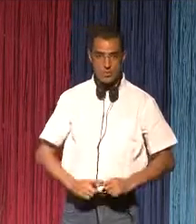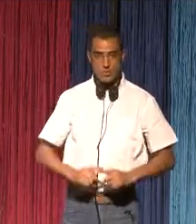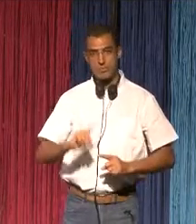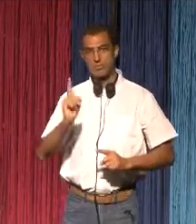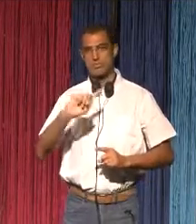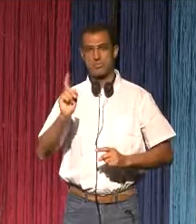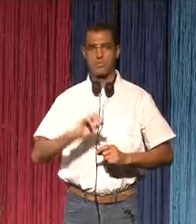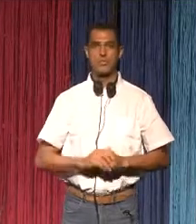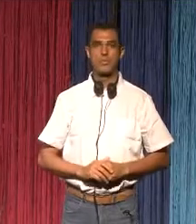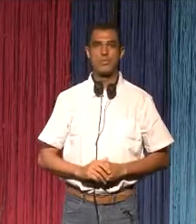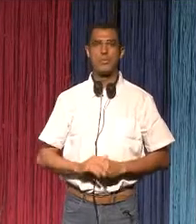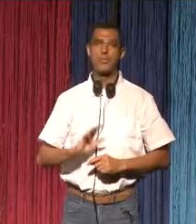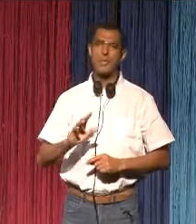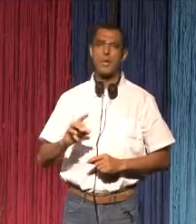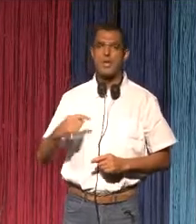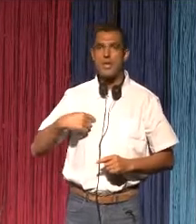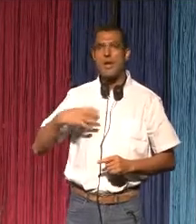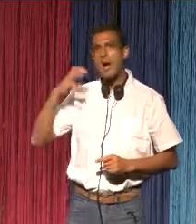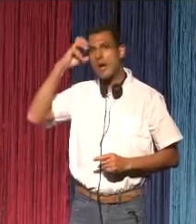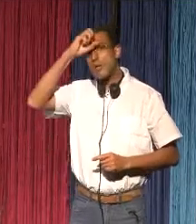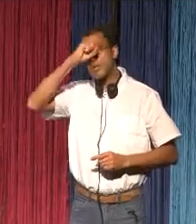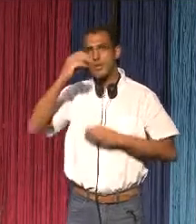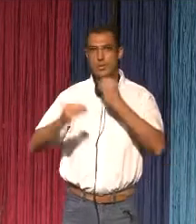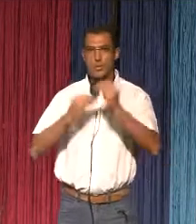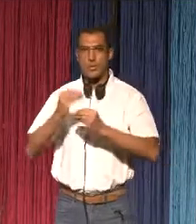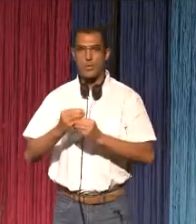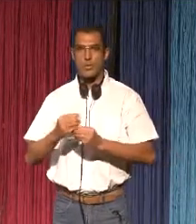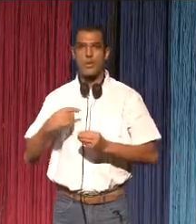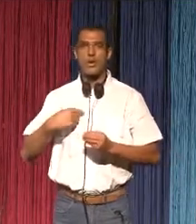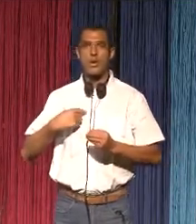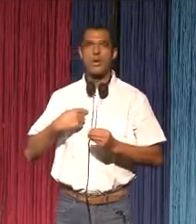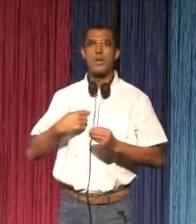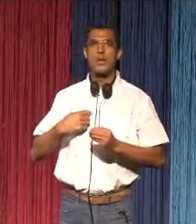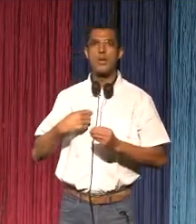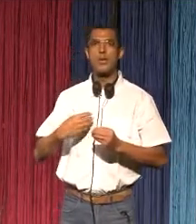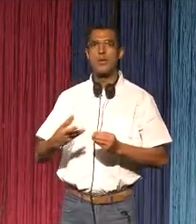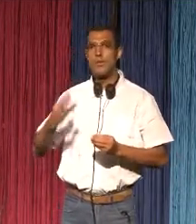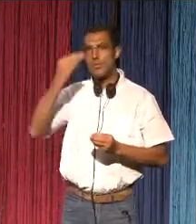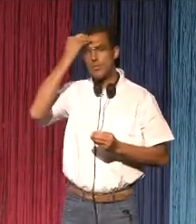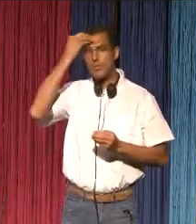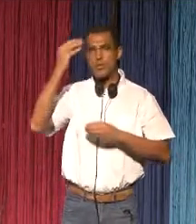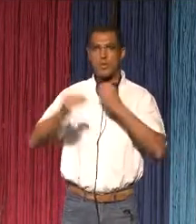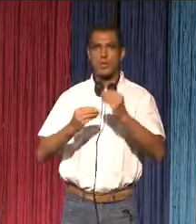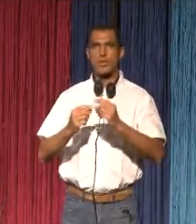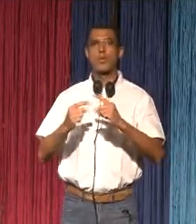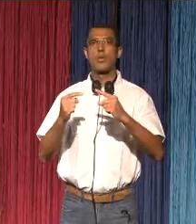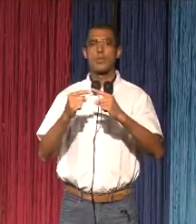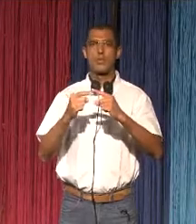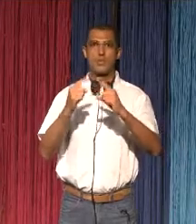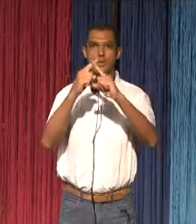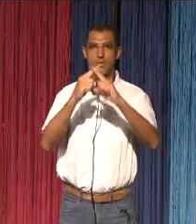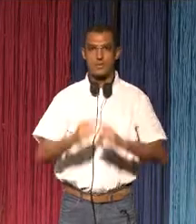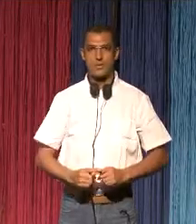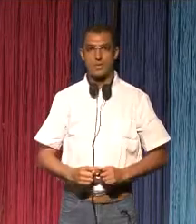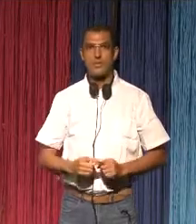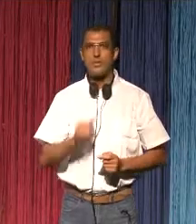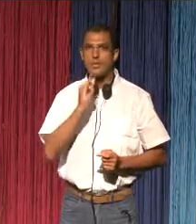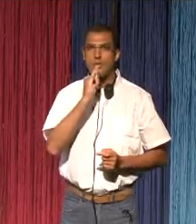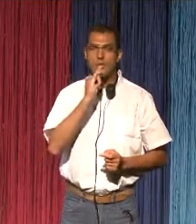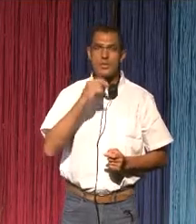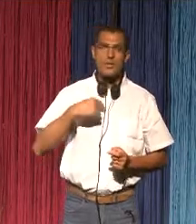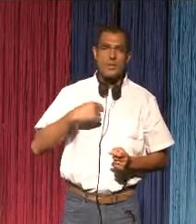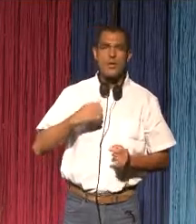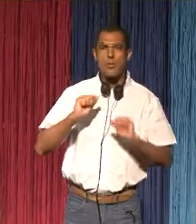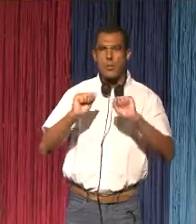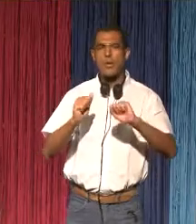jogos. O que eu quero dizer com isso, né? Eu posso trabalhar muitos elementos, por exemplo,